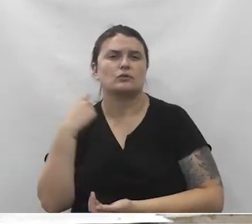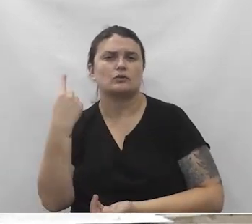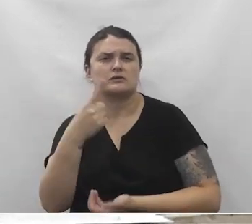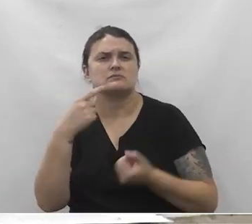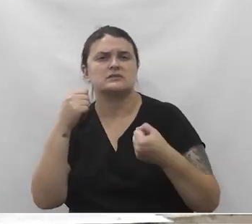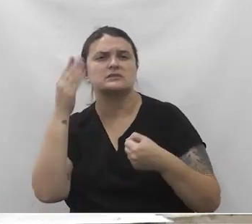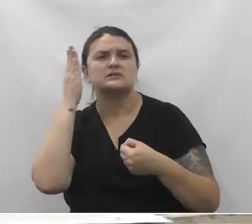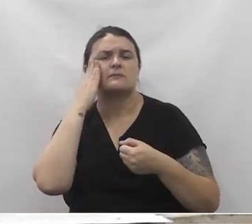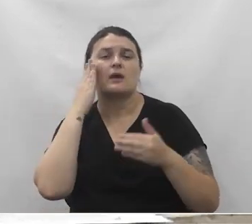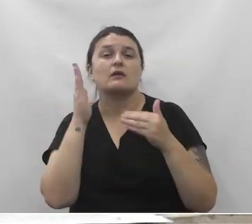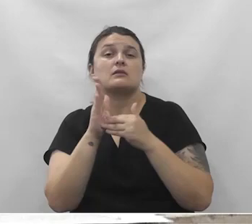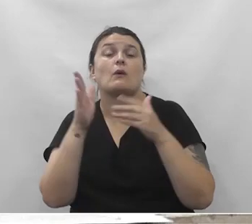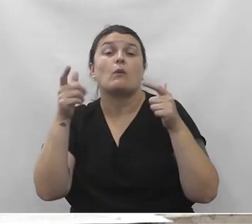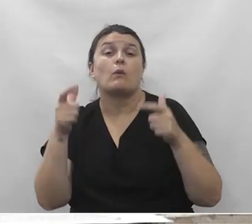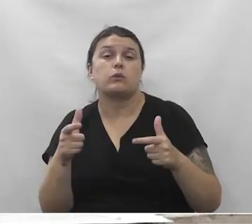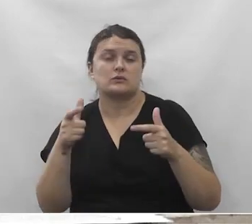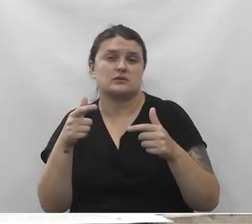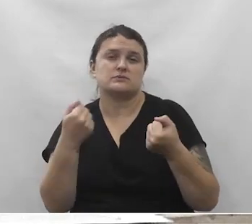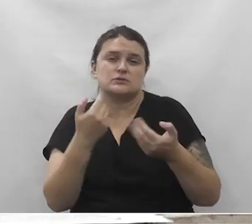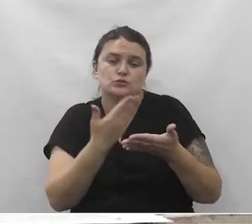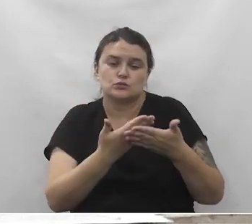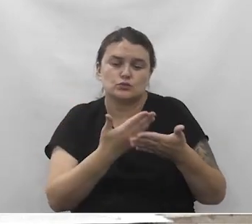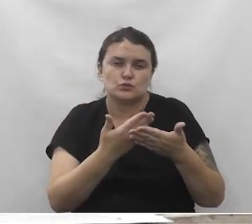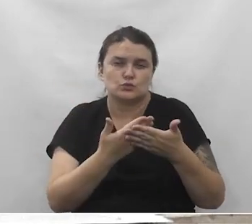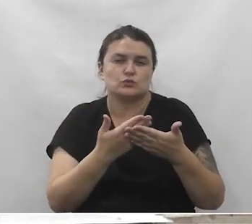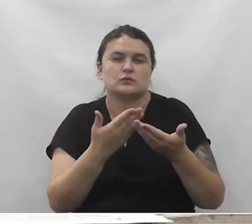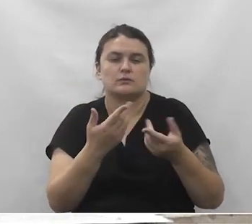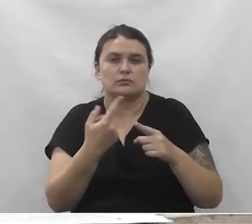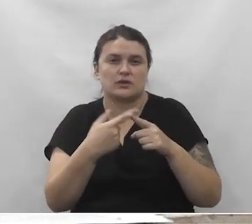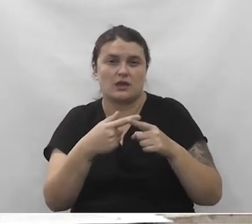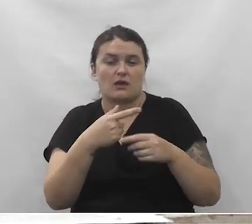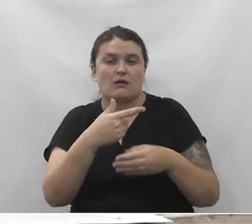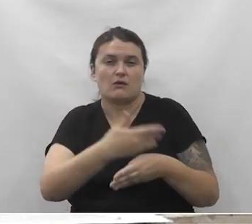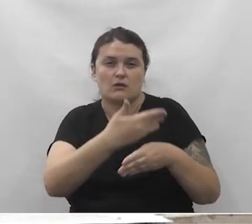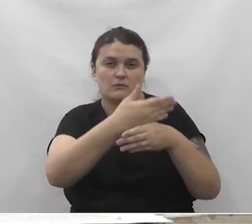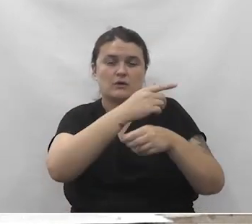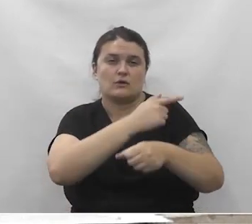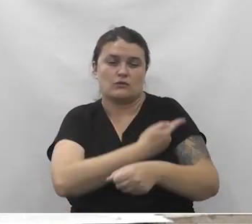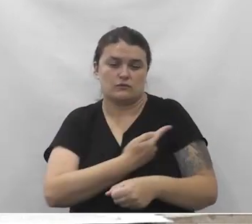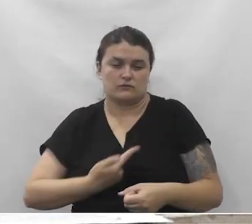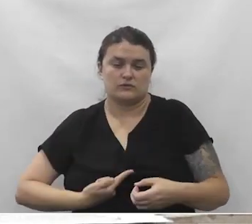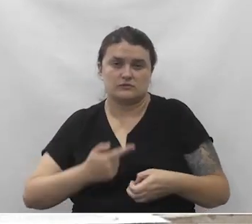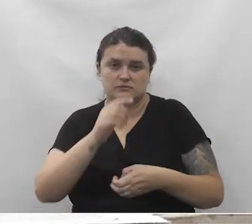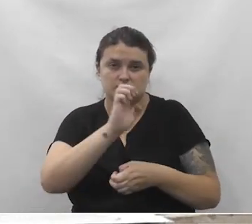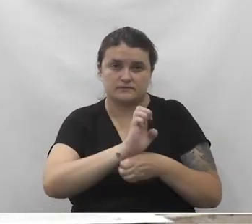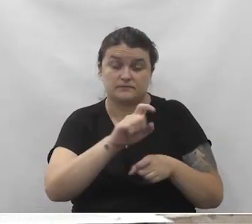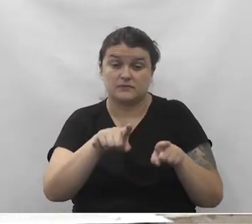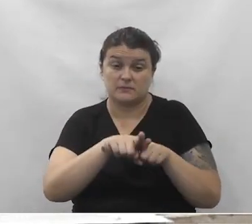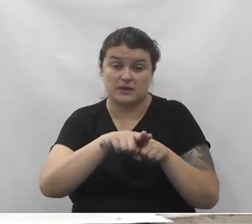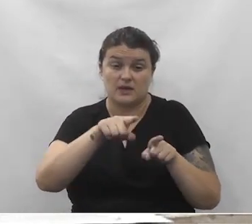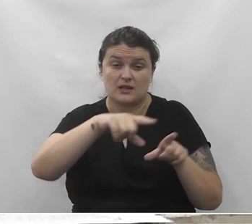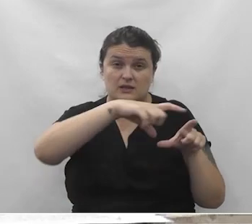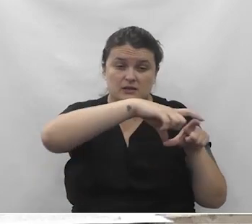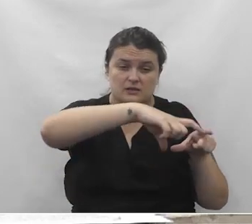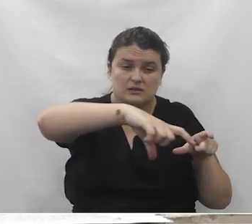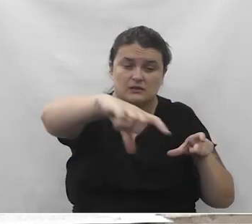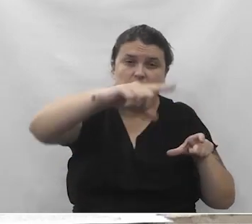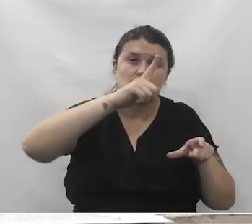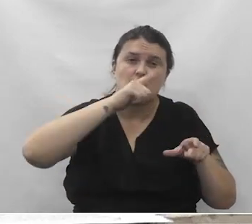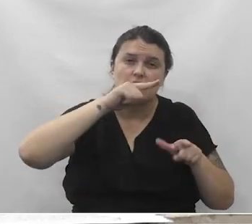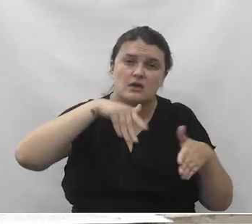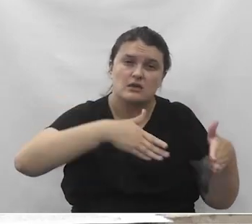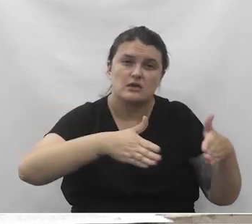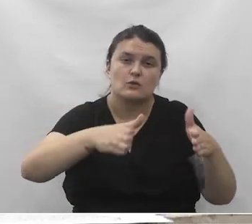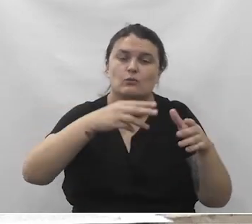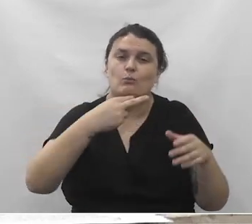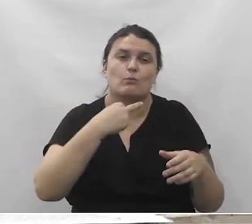saber até onde que a gente pode ir então como é uma obra do Governo do Estado e ali também é um zoneamento que não